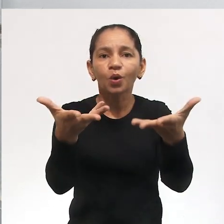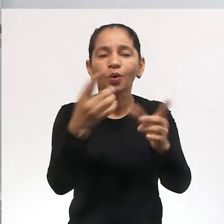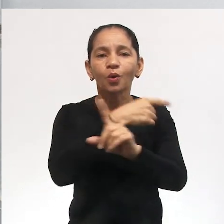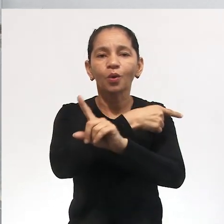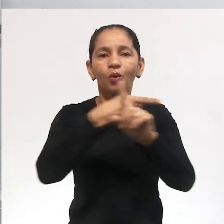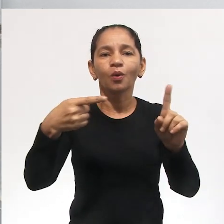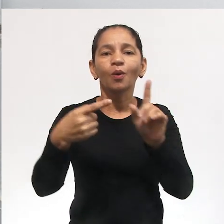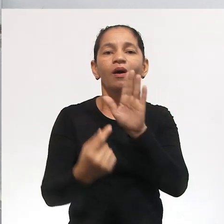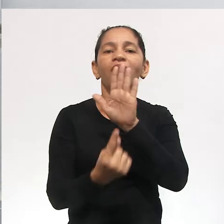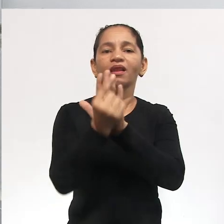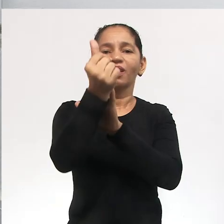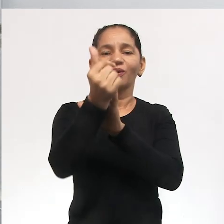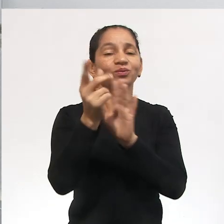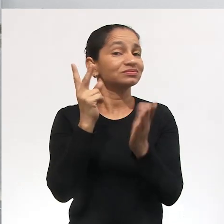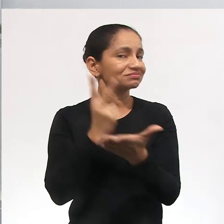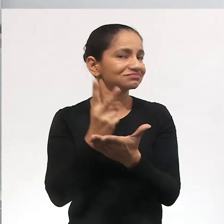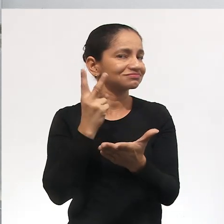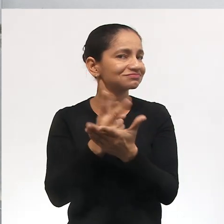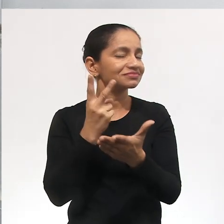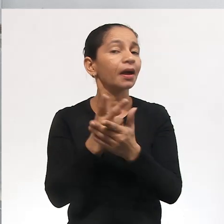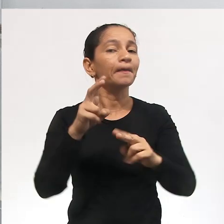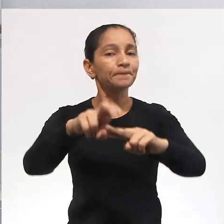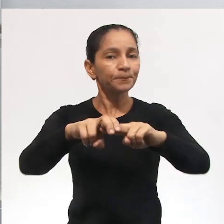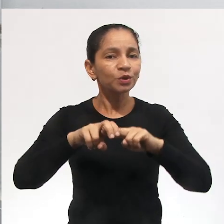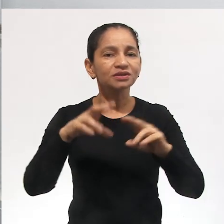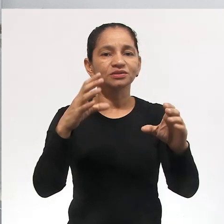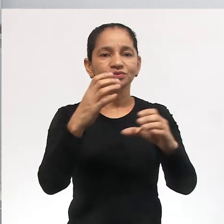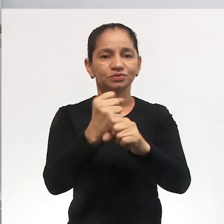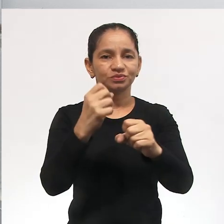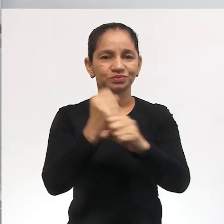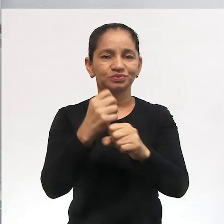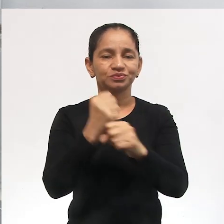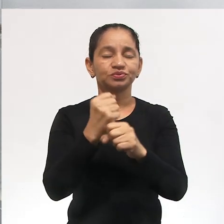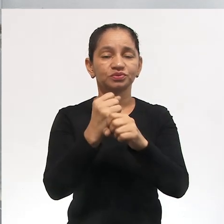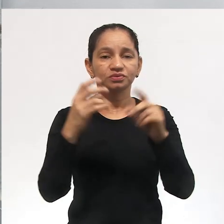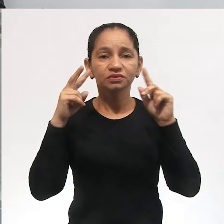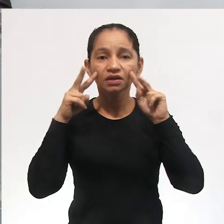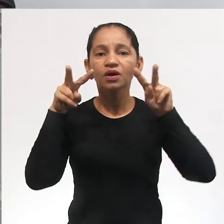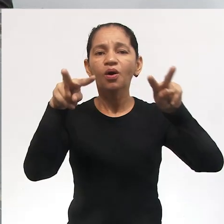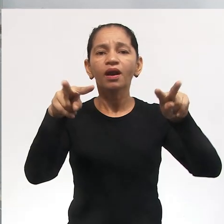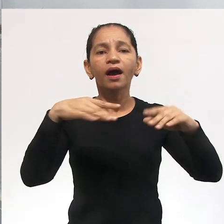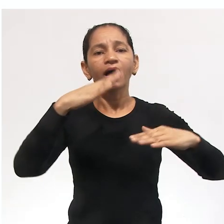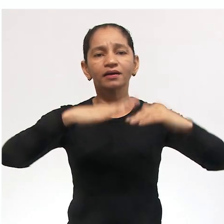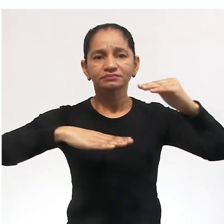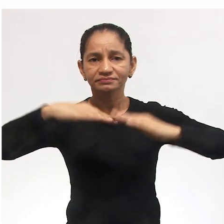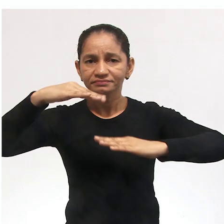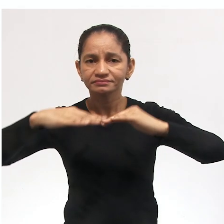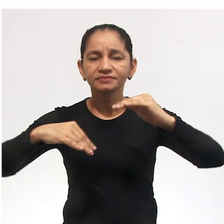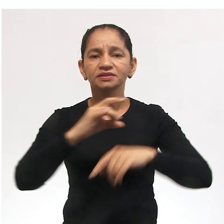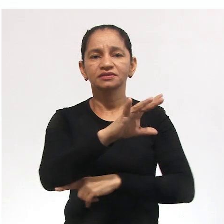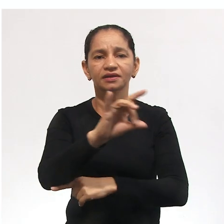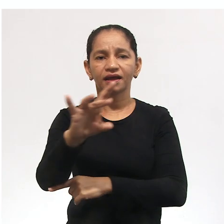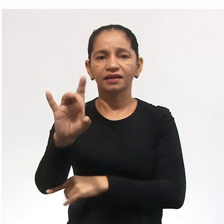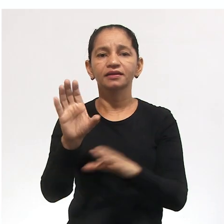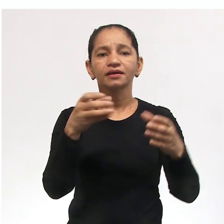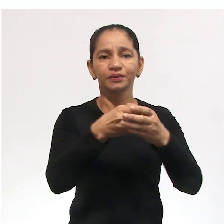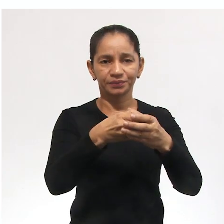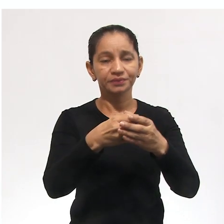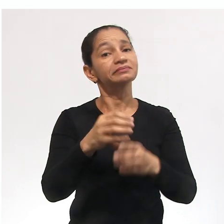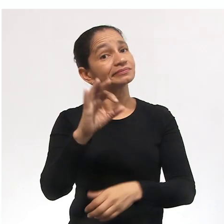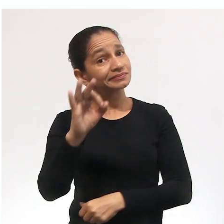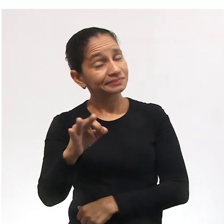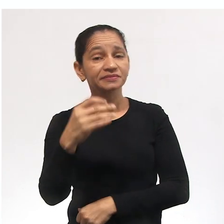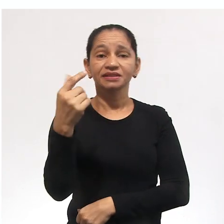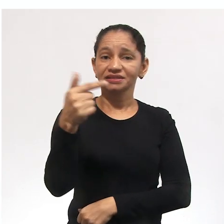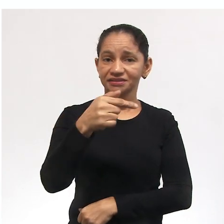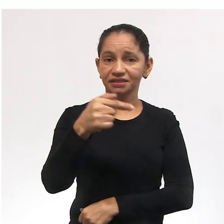isso a contabilidade tem que espelhar muito bem as funcionalidades dessa empresa. Avançando para a sétima prática, a gente vai falar sobre a